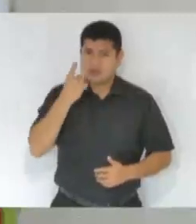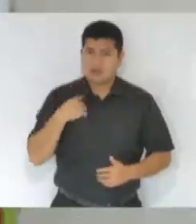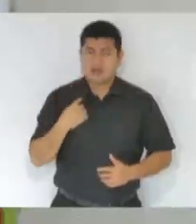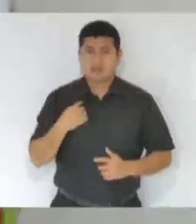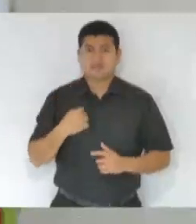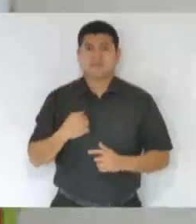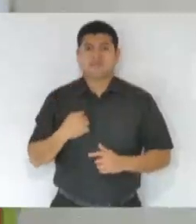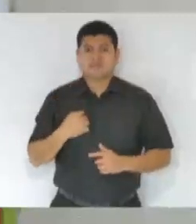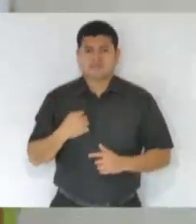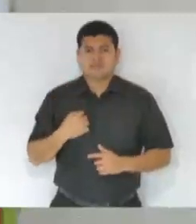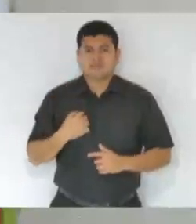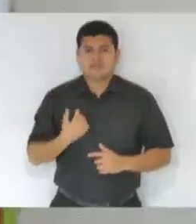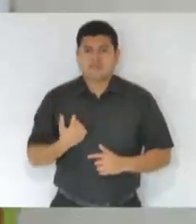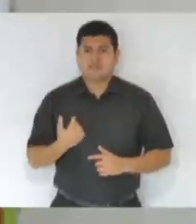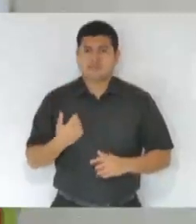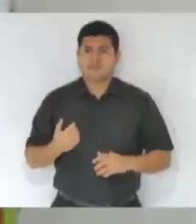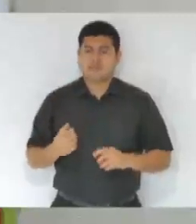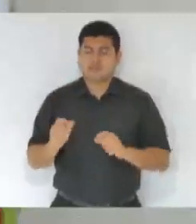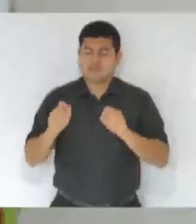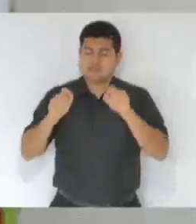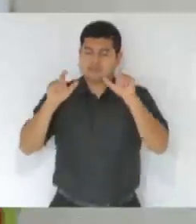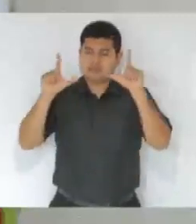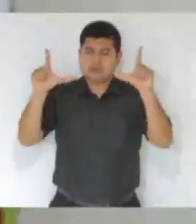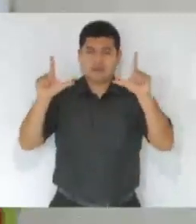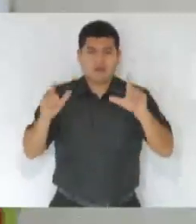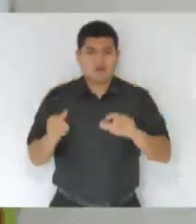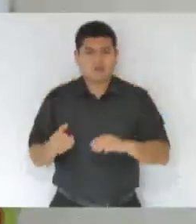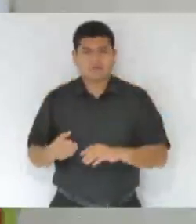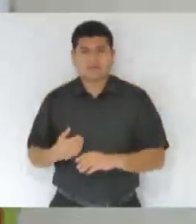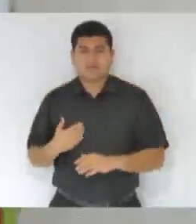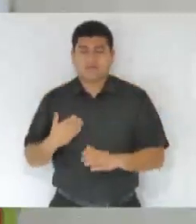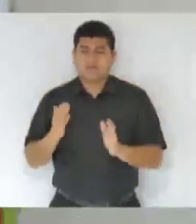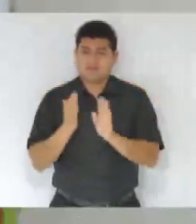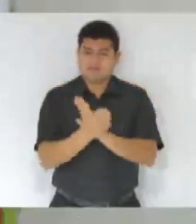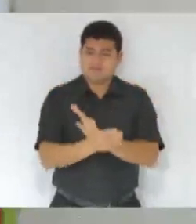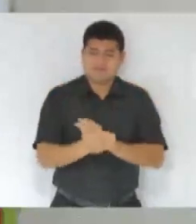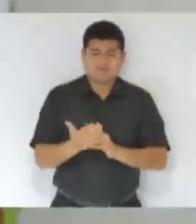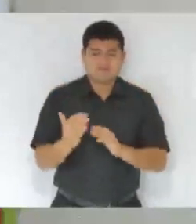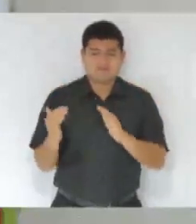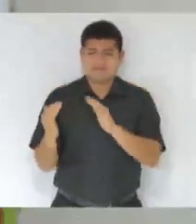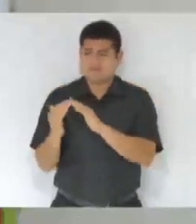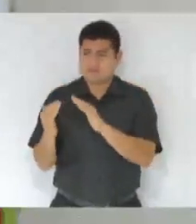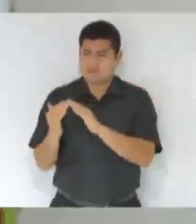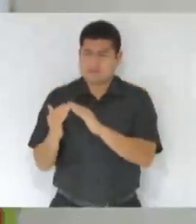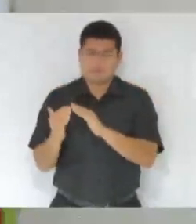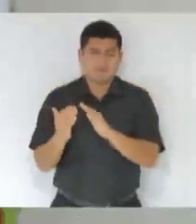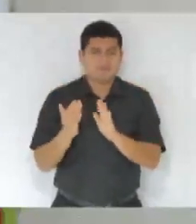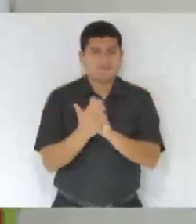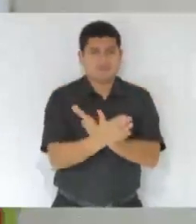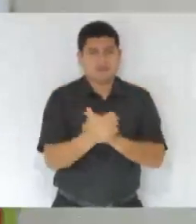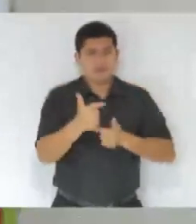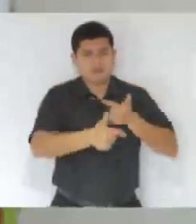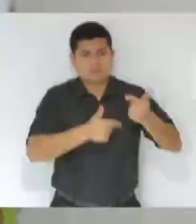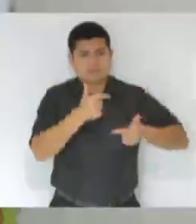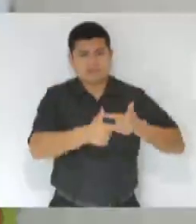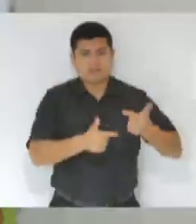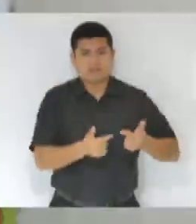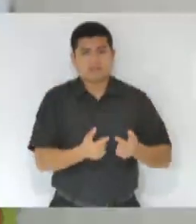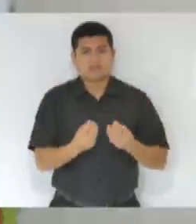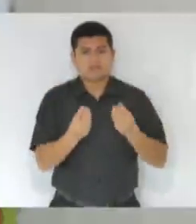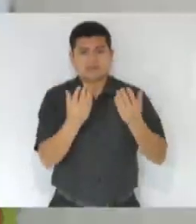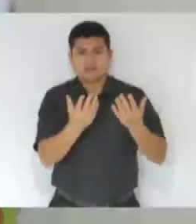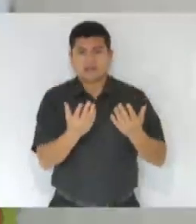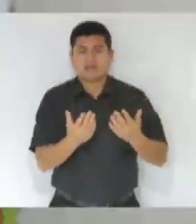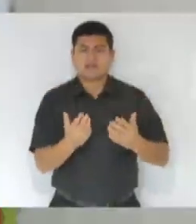despertamos, saímos de nossas casas e vamos trabalhar em busca do desenvolvimento da